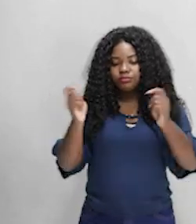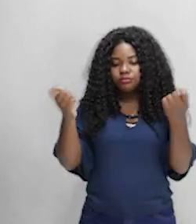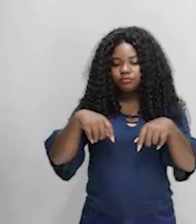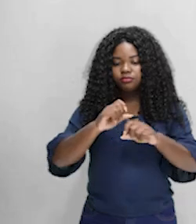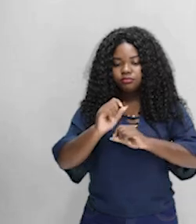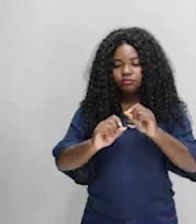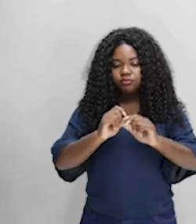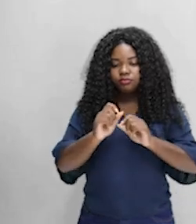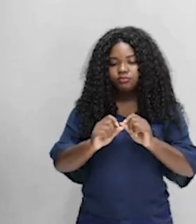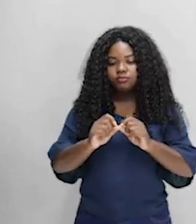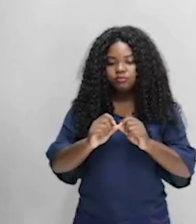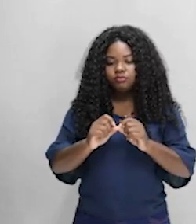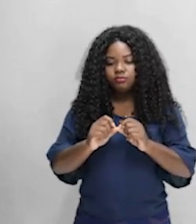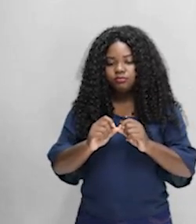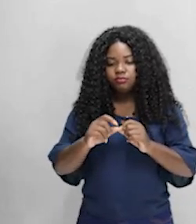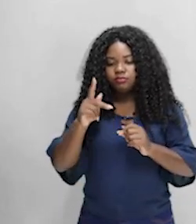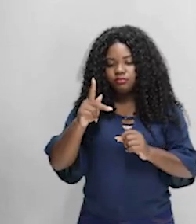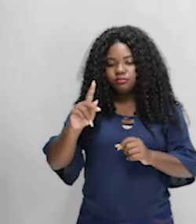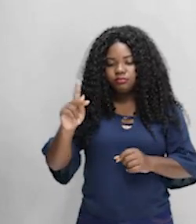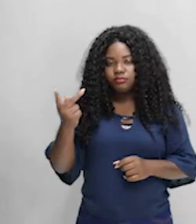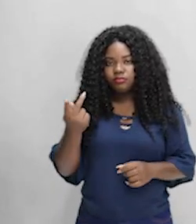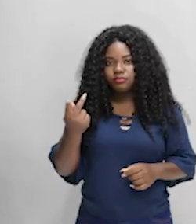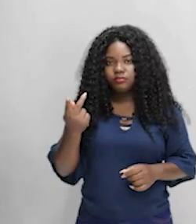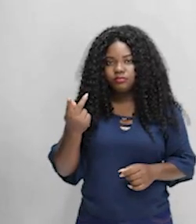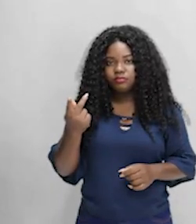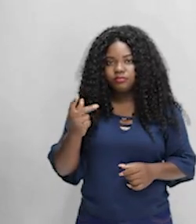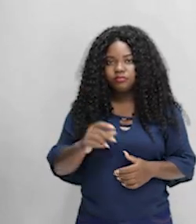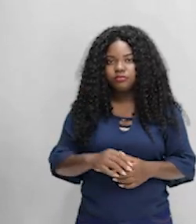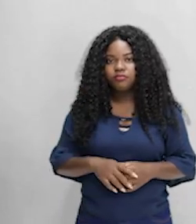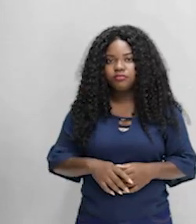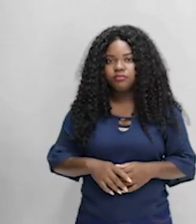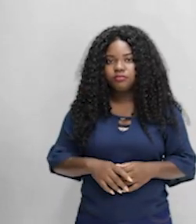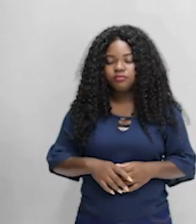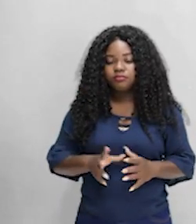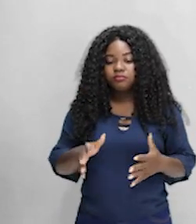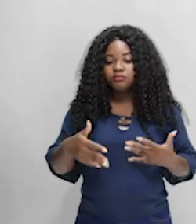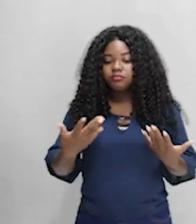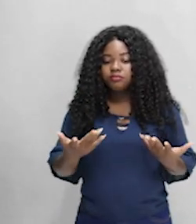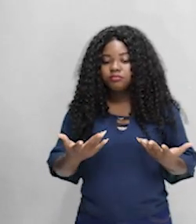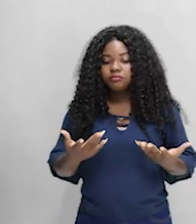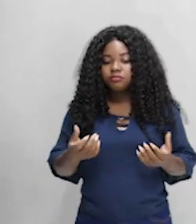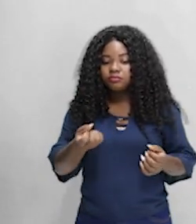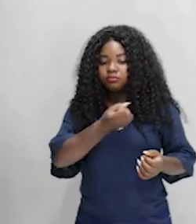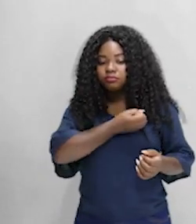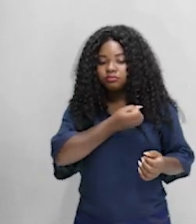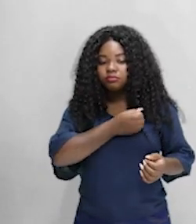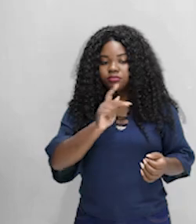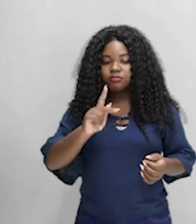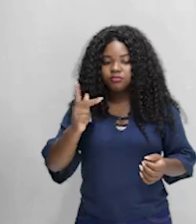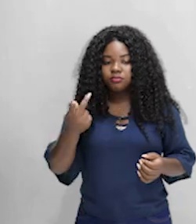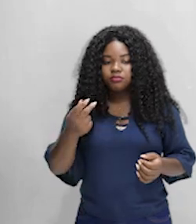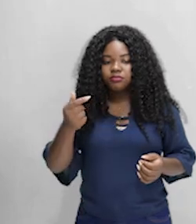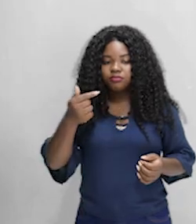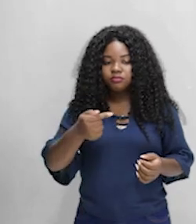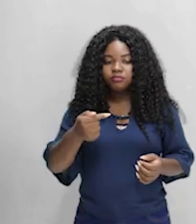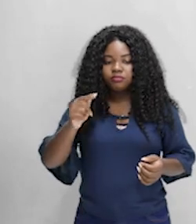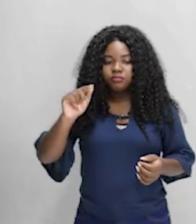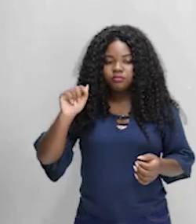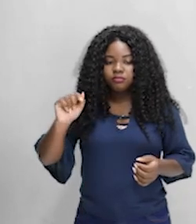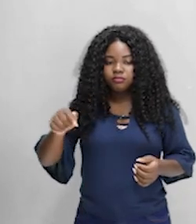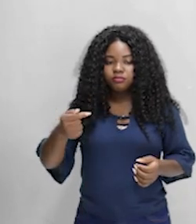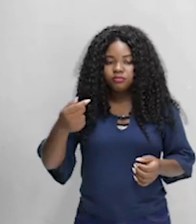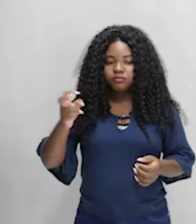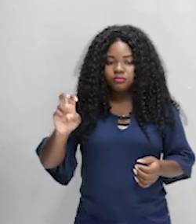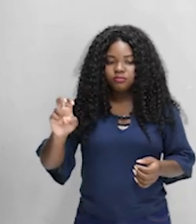isso é justamente o pH. Bom, qual o valor do pH dessa água?